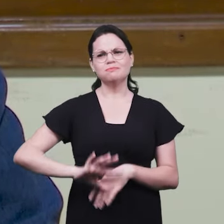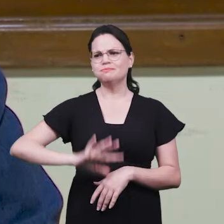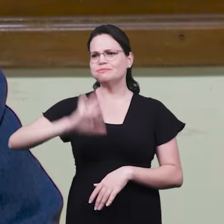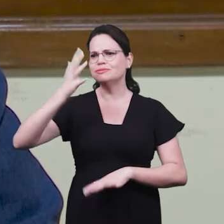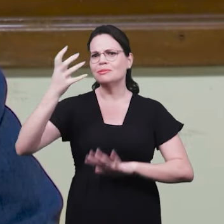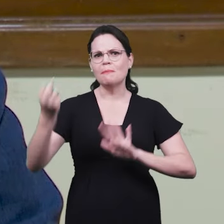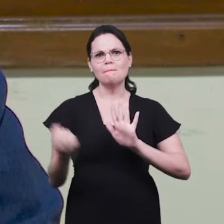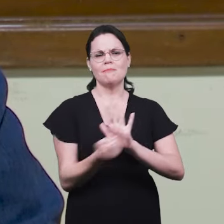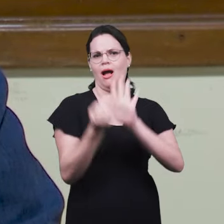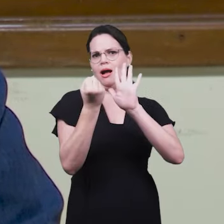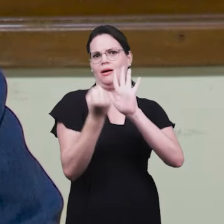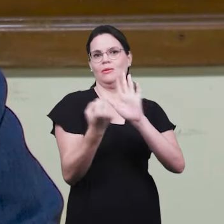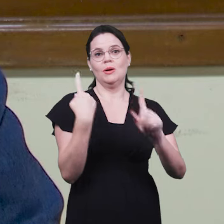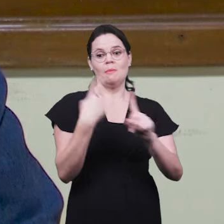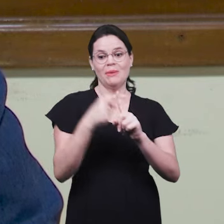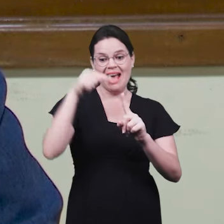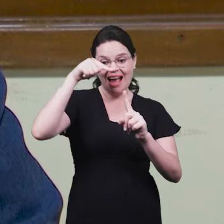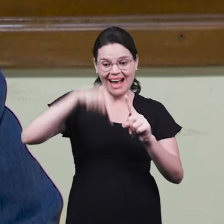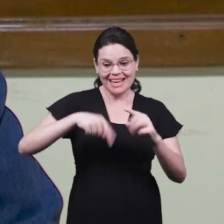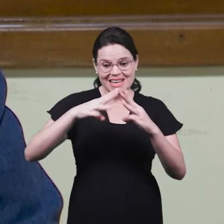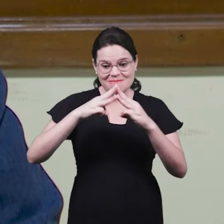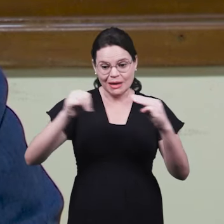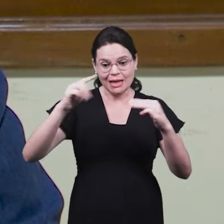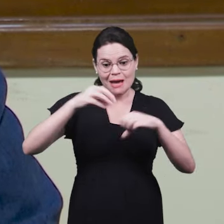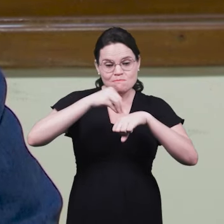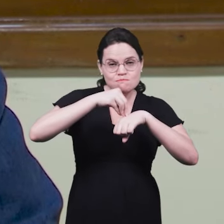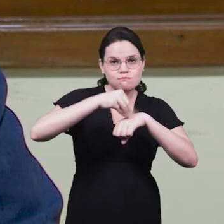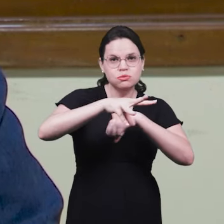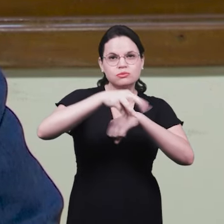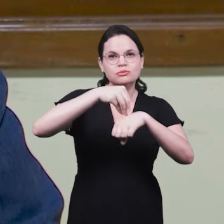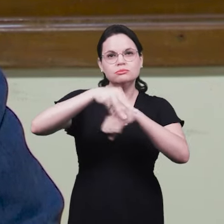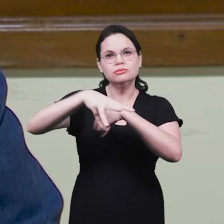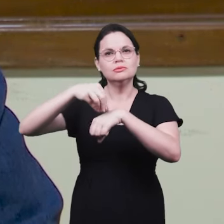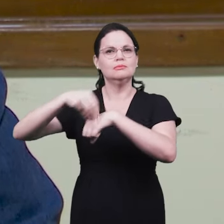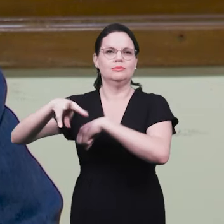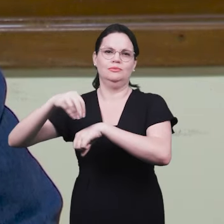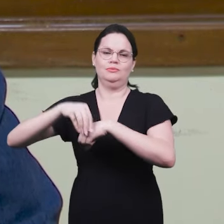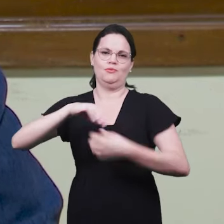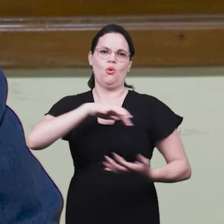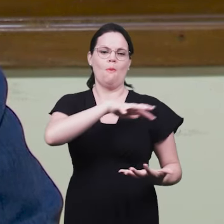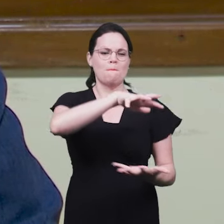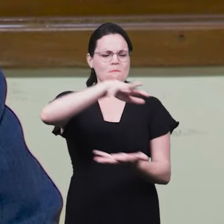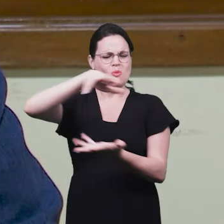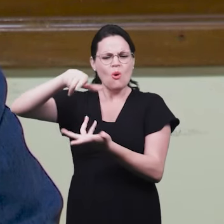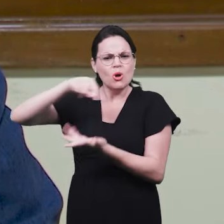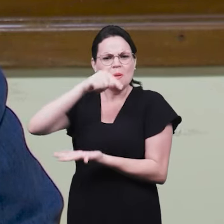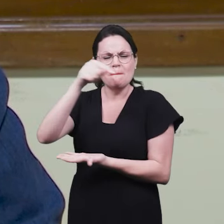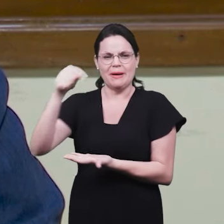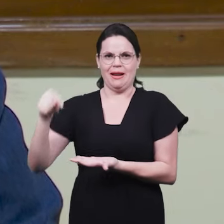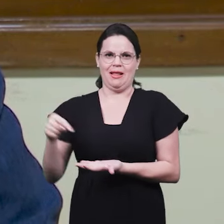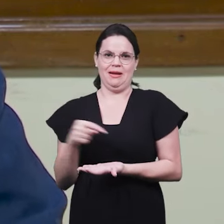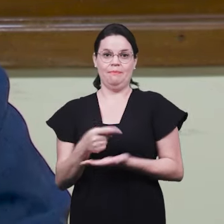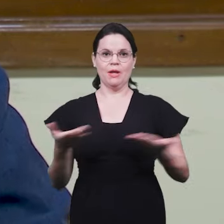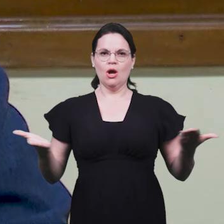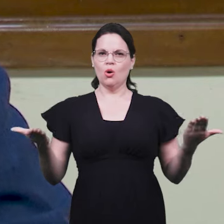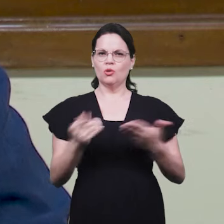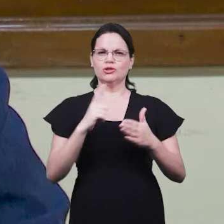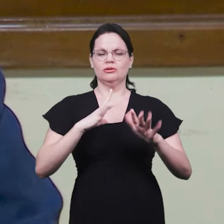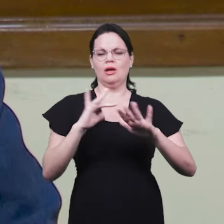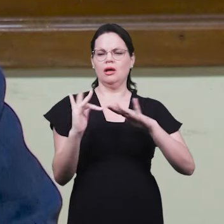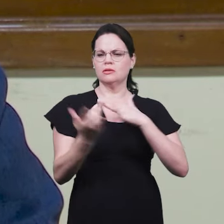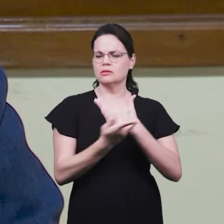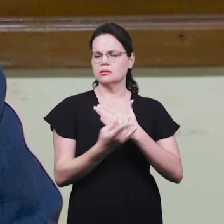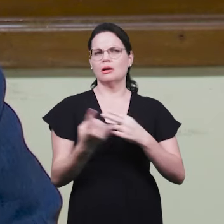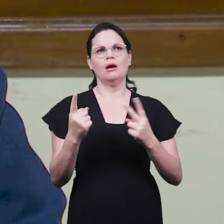dele parte o ensino para todo mundo, né? E a velocidade, hoje em dia, com as redes sociais, com a